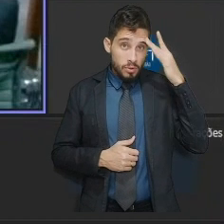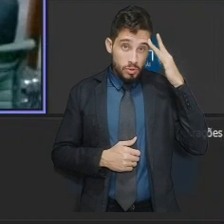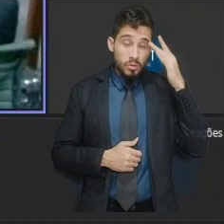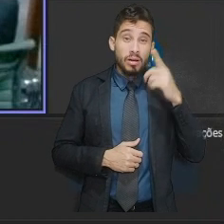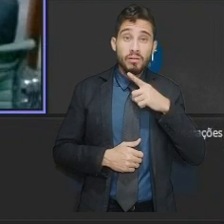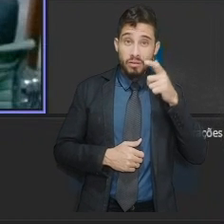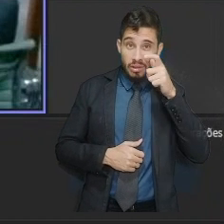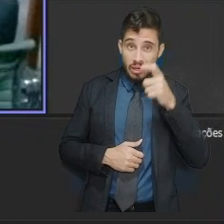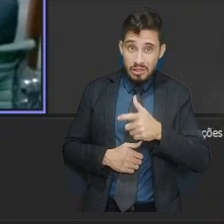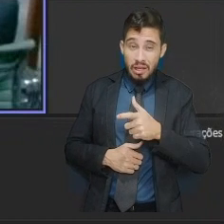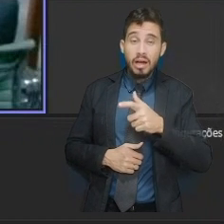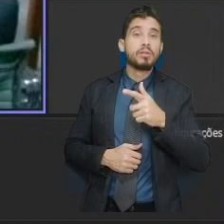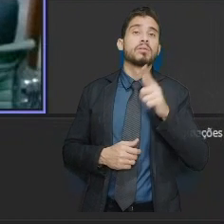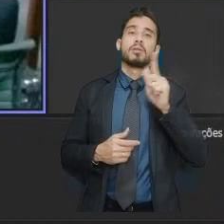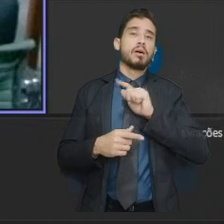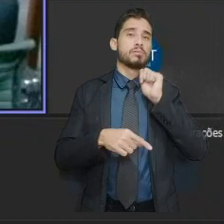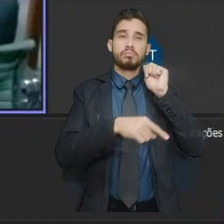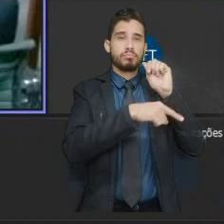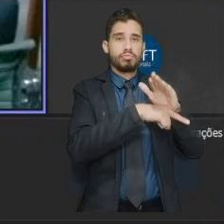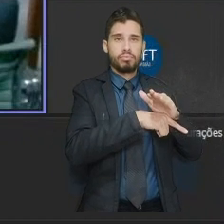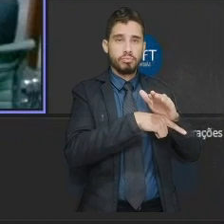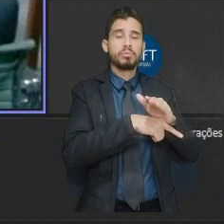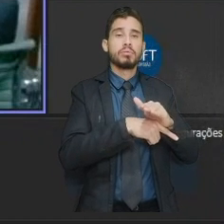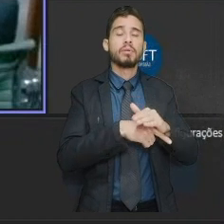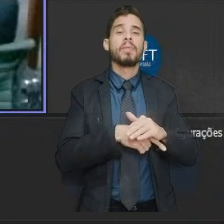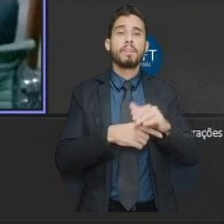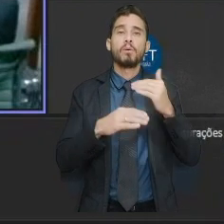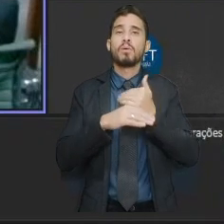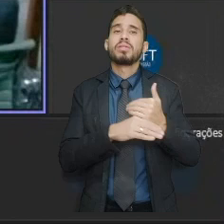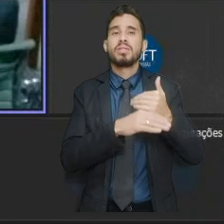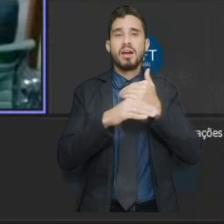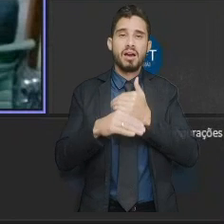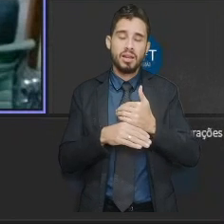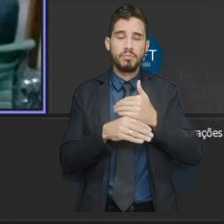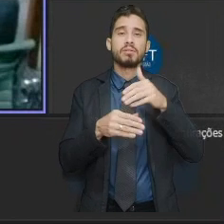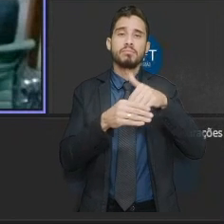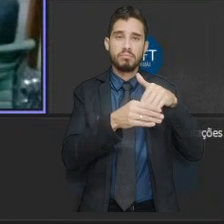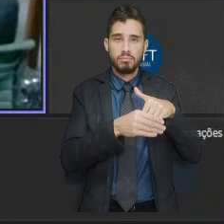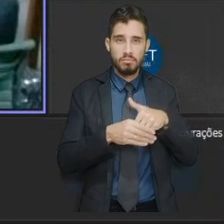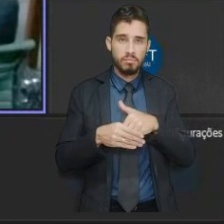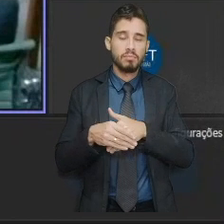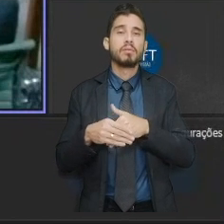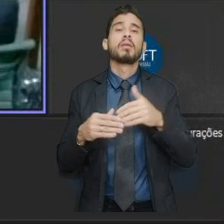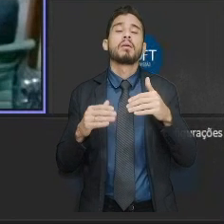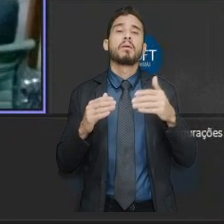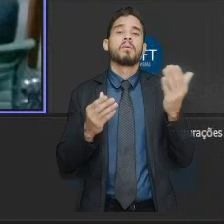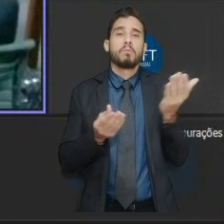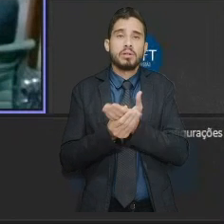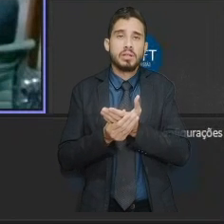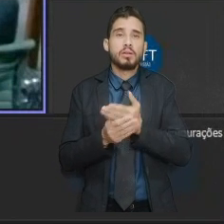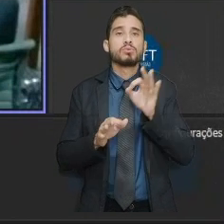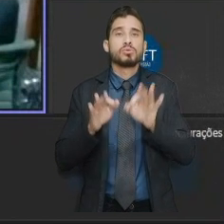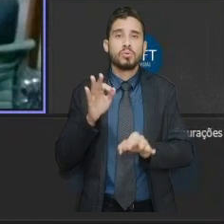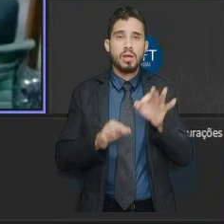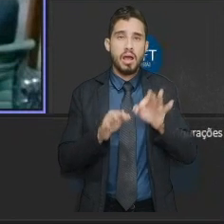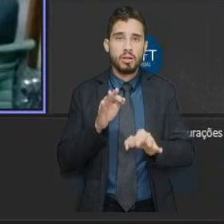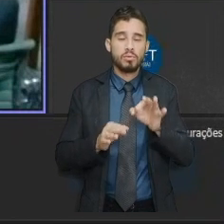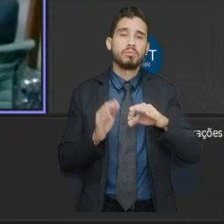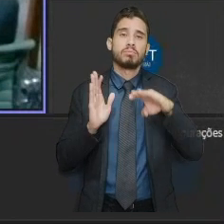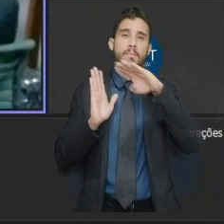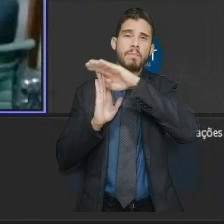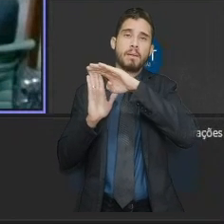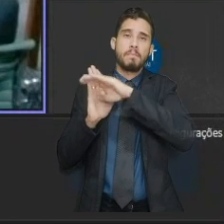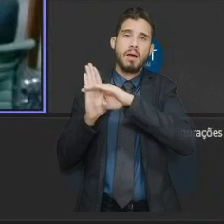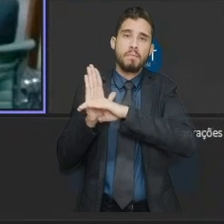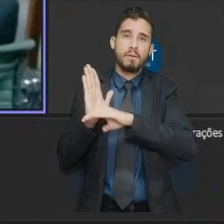do terceiro interessado conhecido e não provido, recurso do exequente provido, unânime, 1 processo. Esses foram os